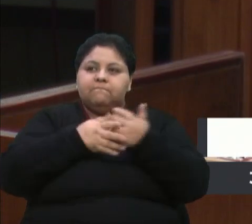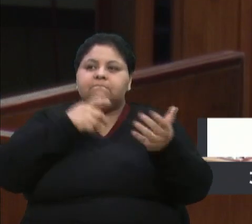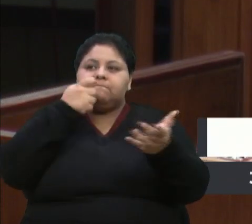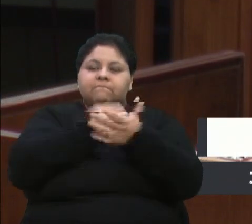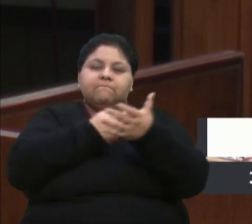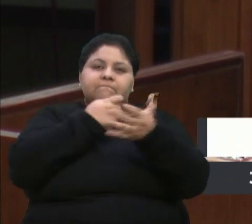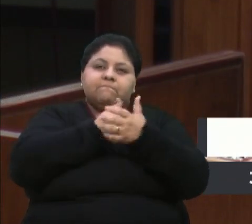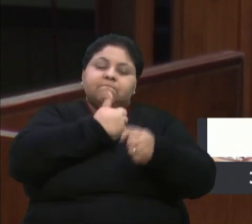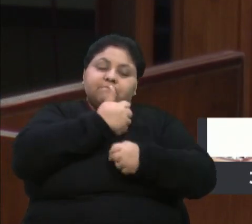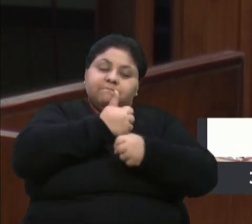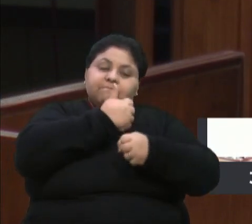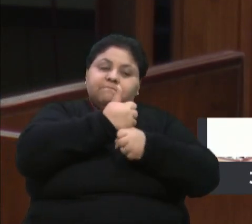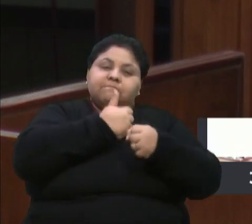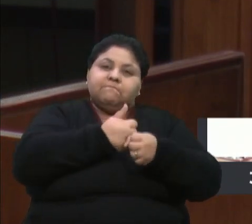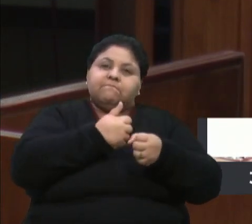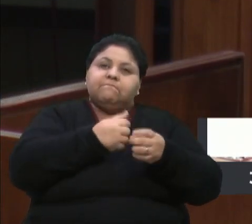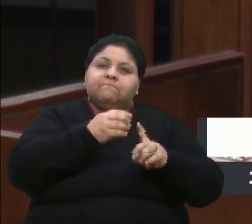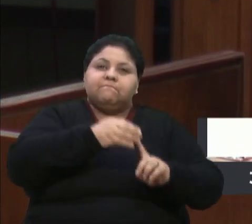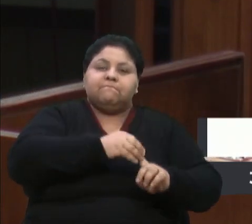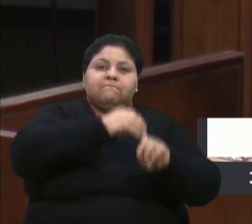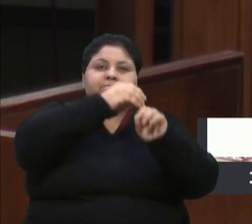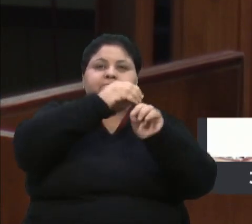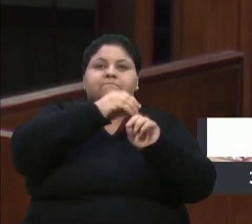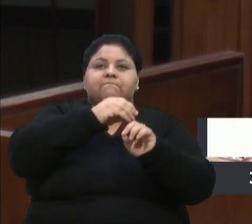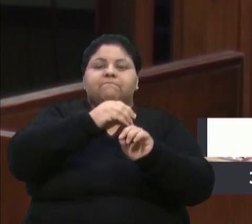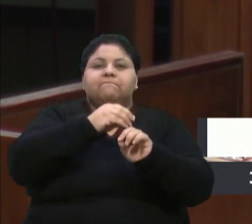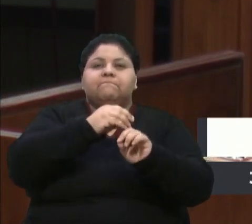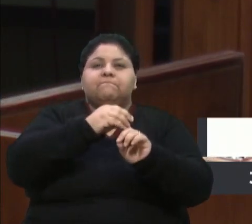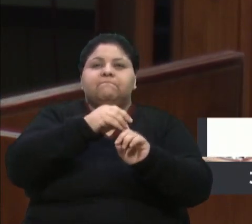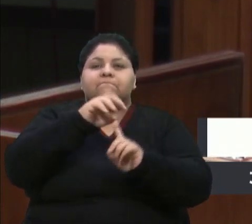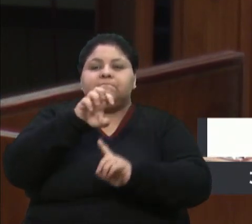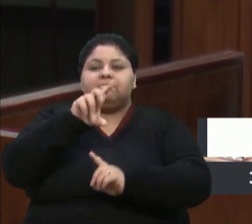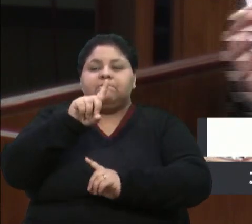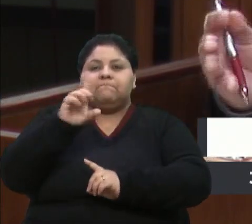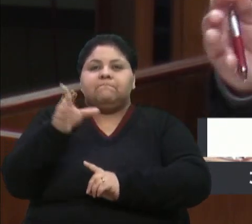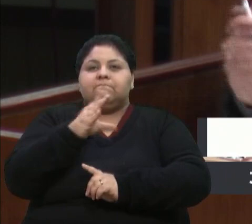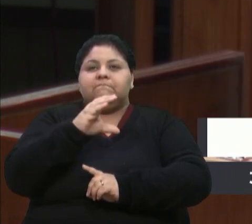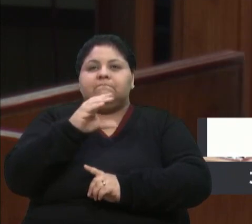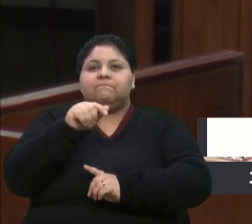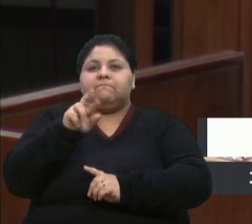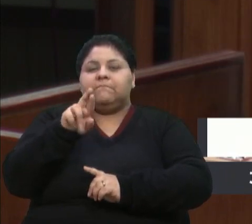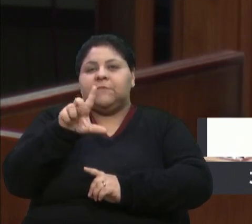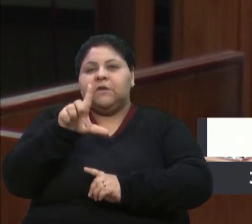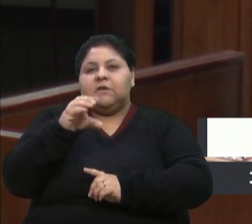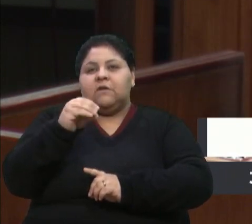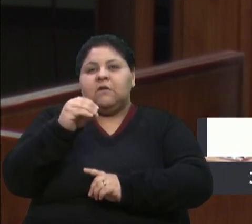obra, especialmente ao nobre colega vereador de Carlos, e também ao Weber, que hoje